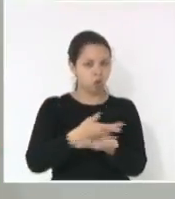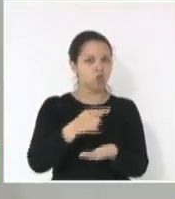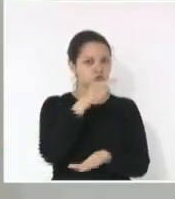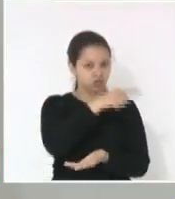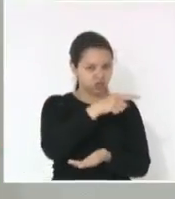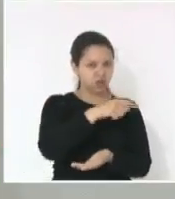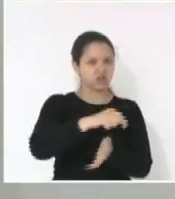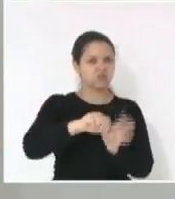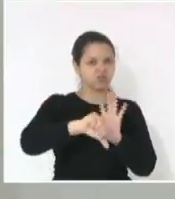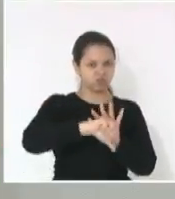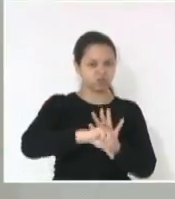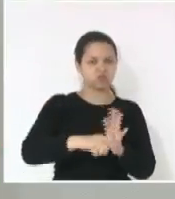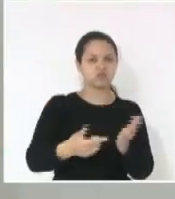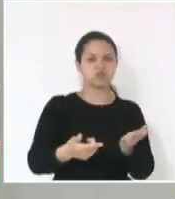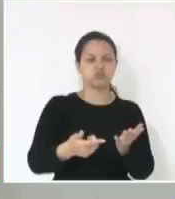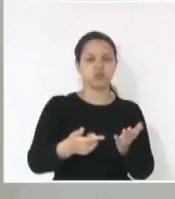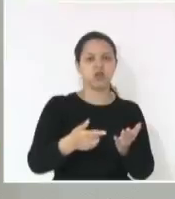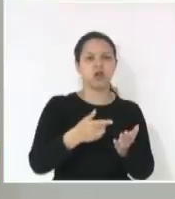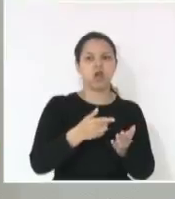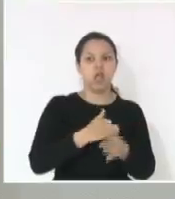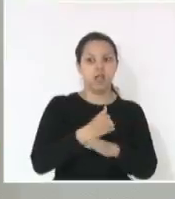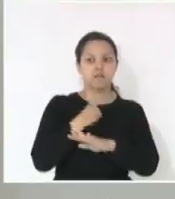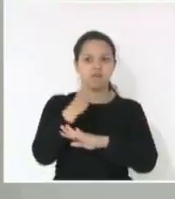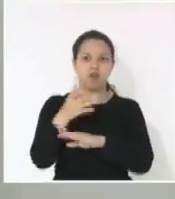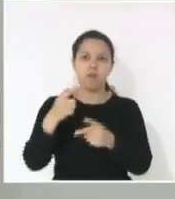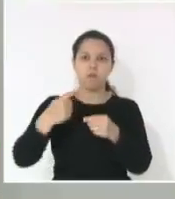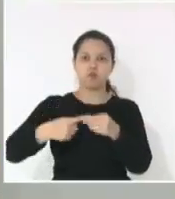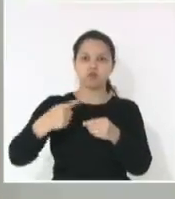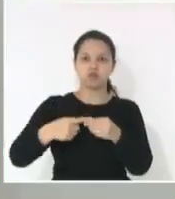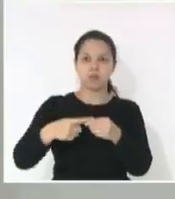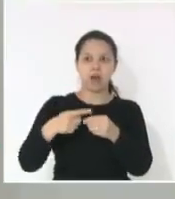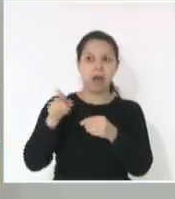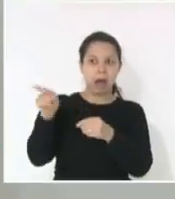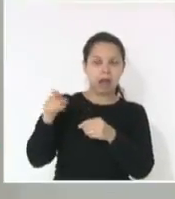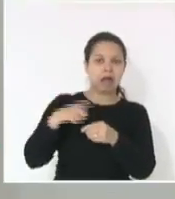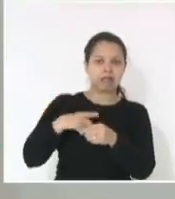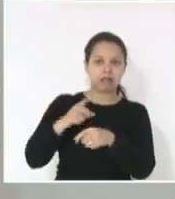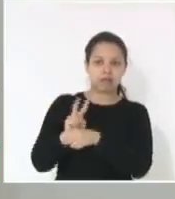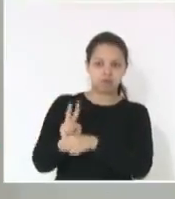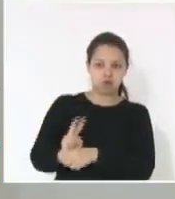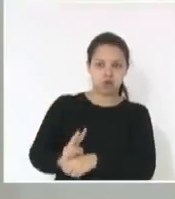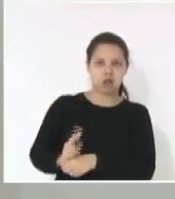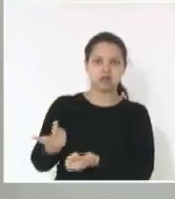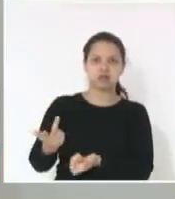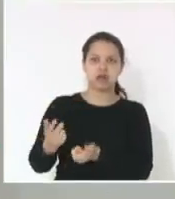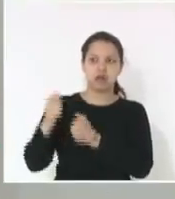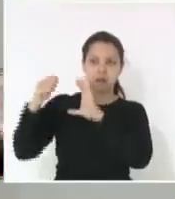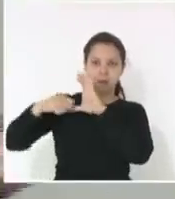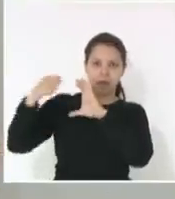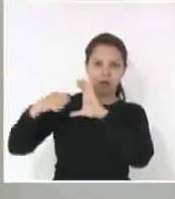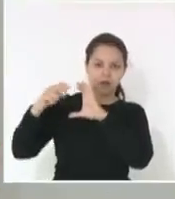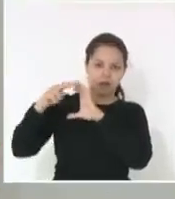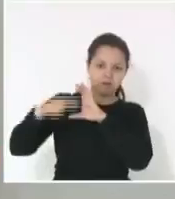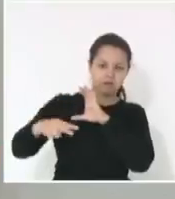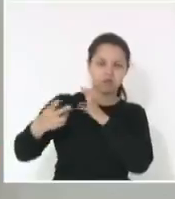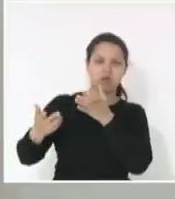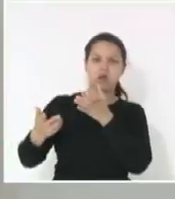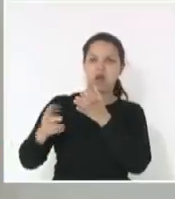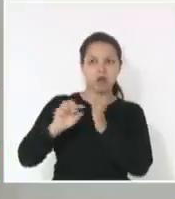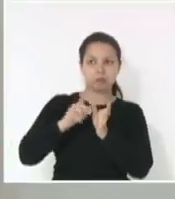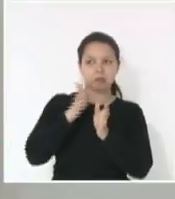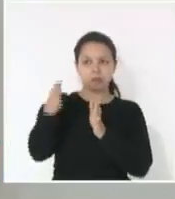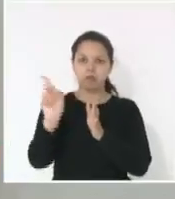levantamento e vão em municípios que não têm esse sistema. Por quê? Porque eles